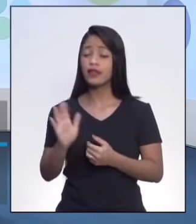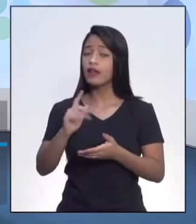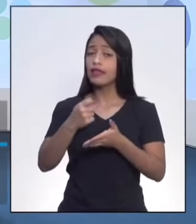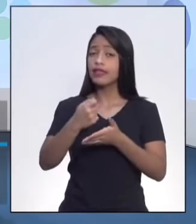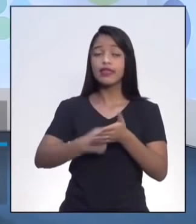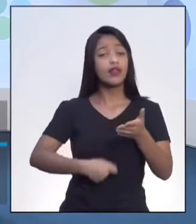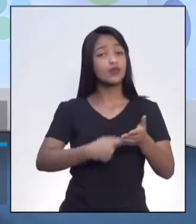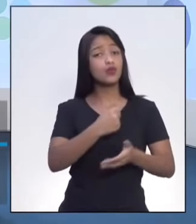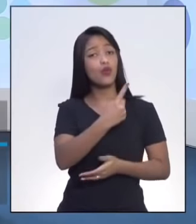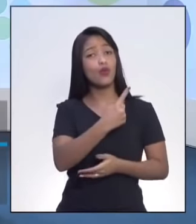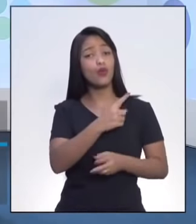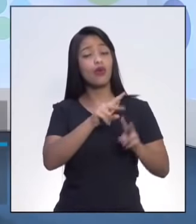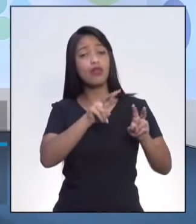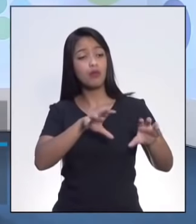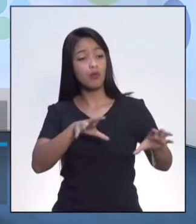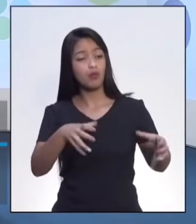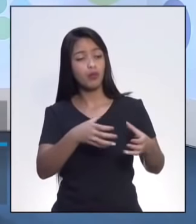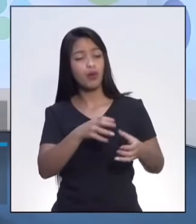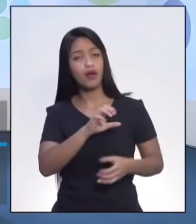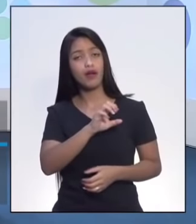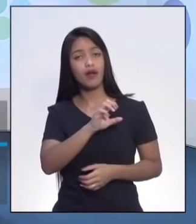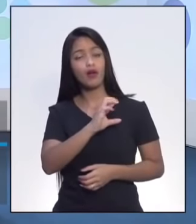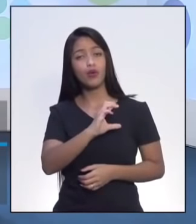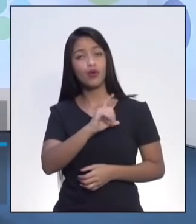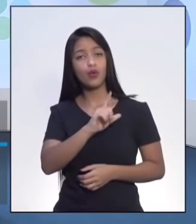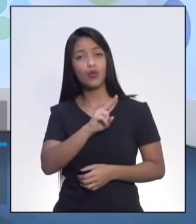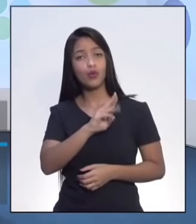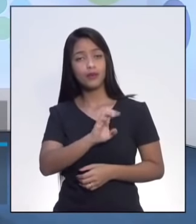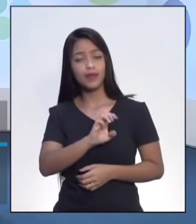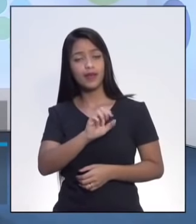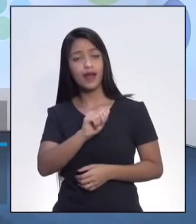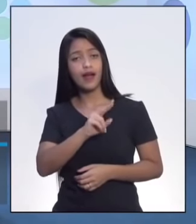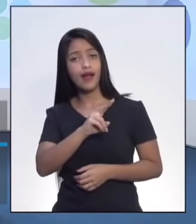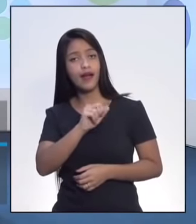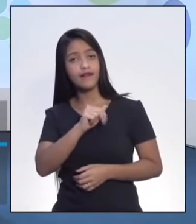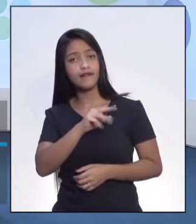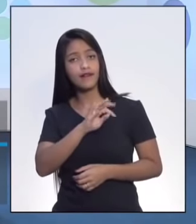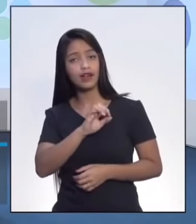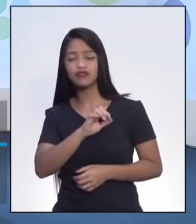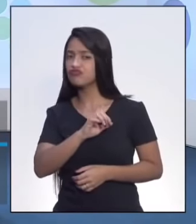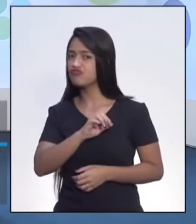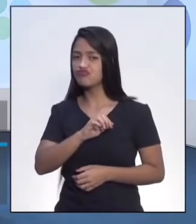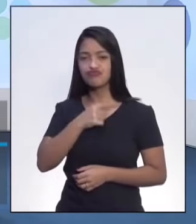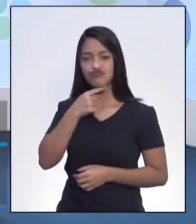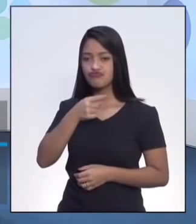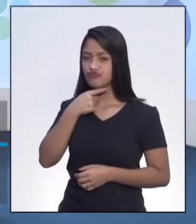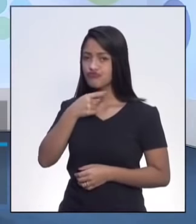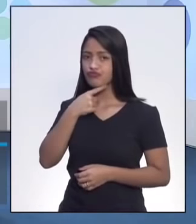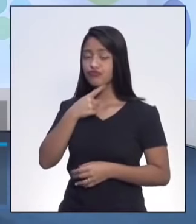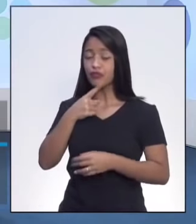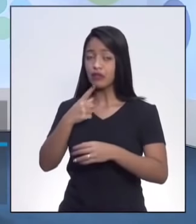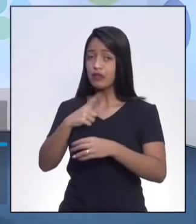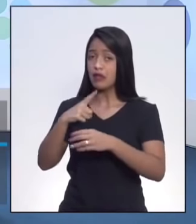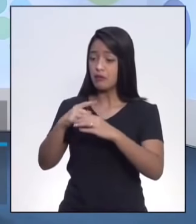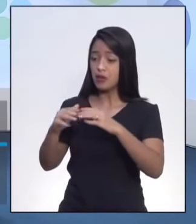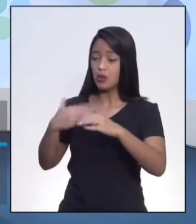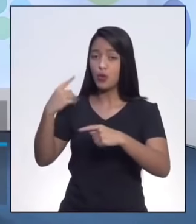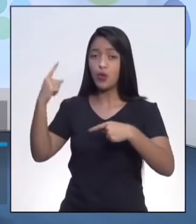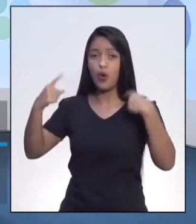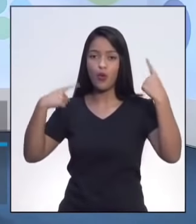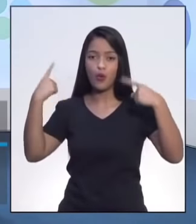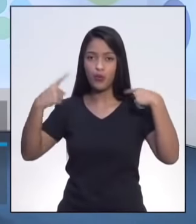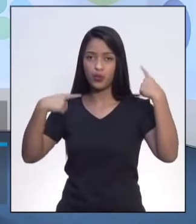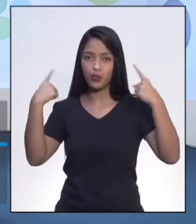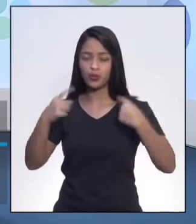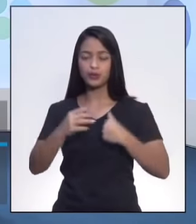virada, do Esporte Clube Avante, pegou alguma coisa? Torcida. Não? Não. A Yasmin, Loucura. Colocou loucura.